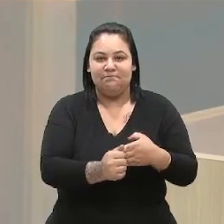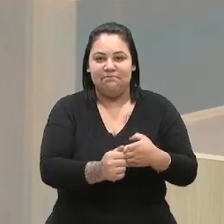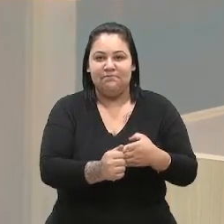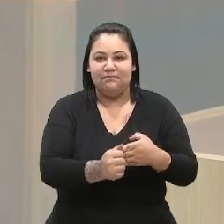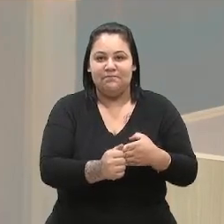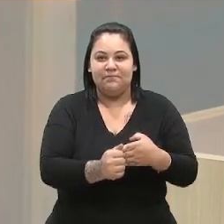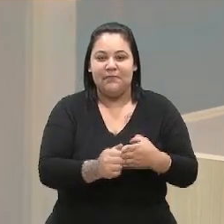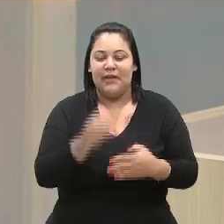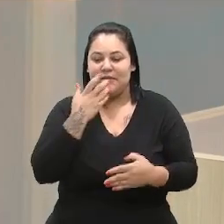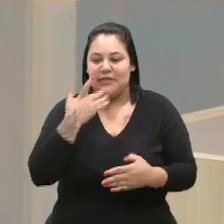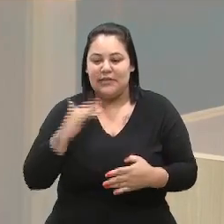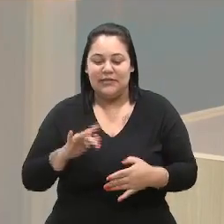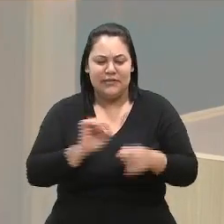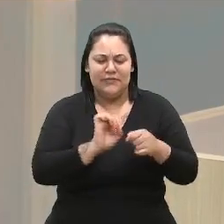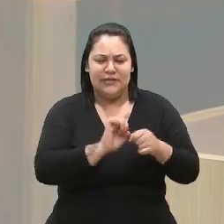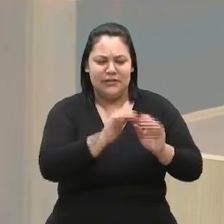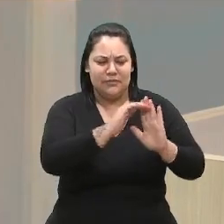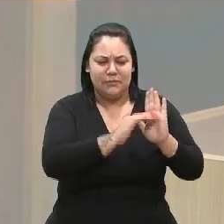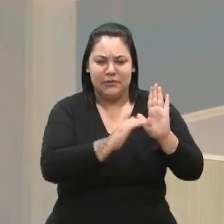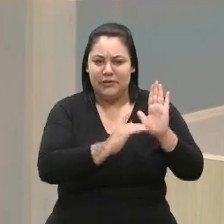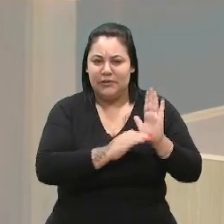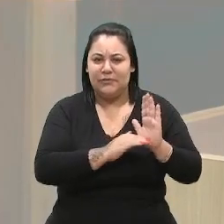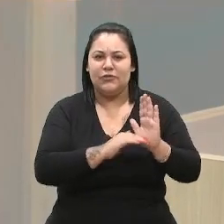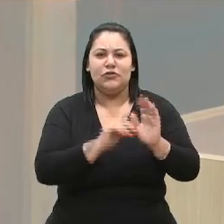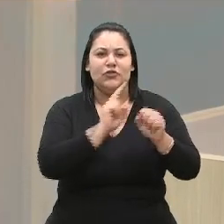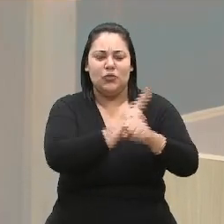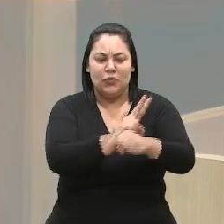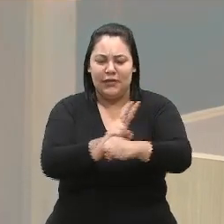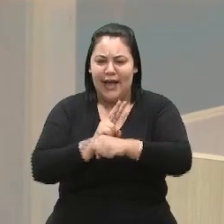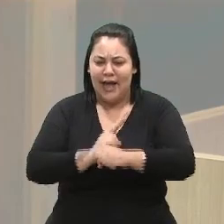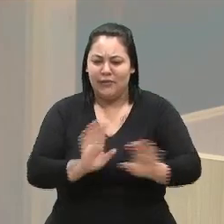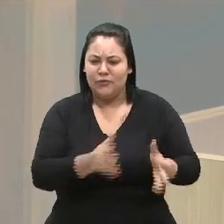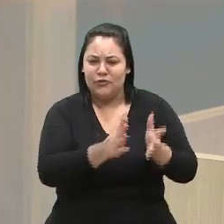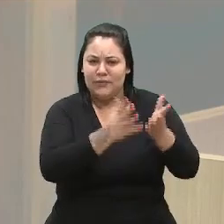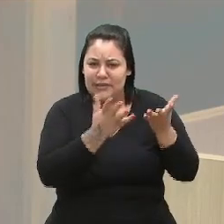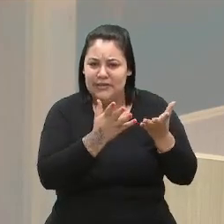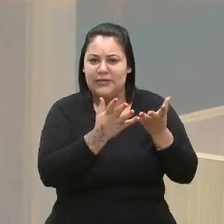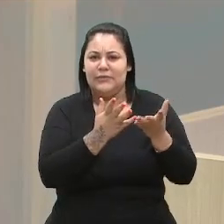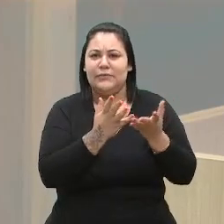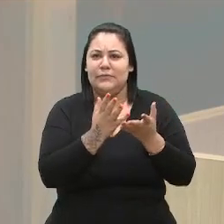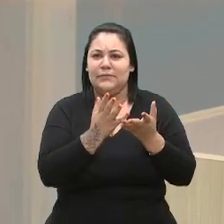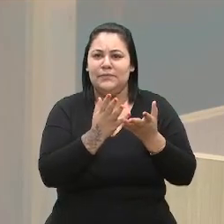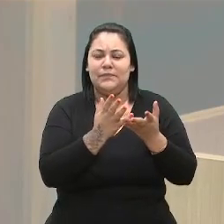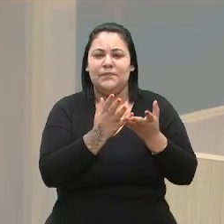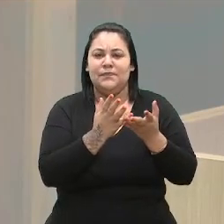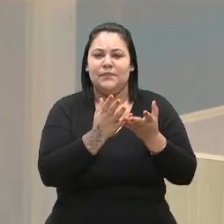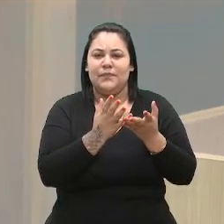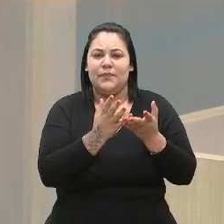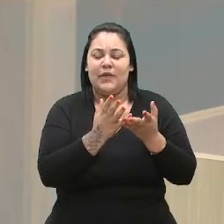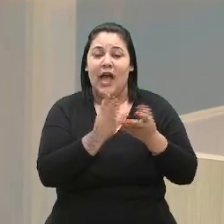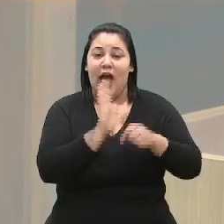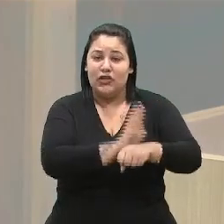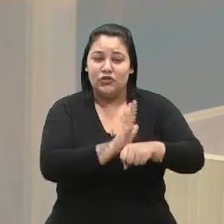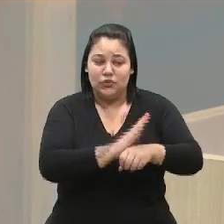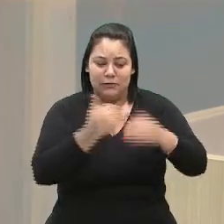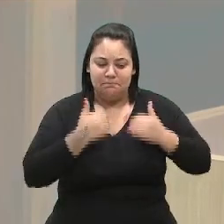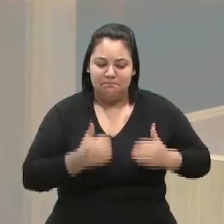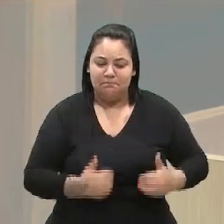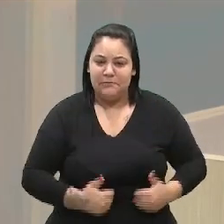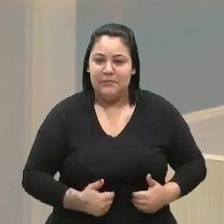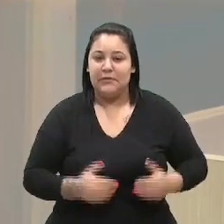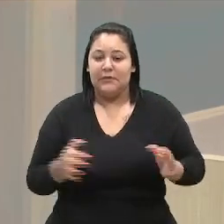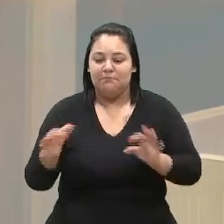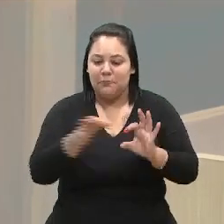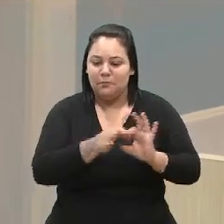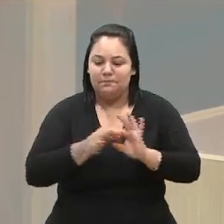programas de amparo, auxílio, estimulação precoce, habilitação, reabilitação e integração